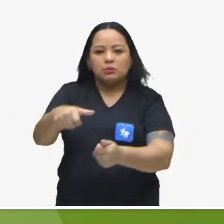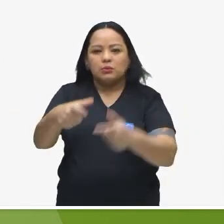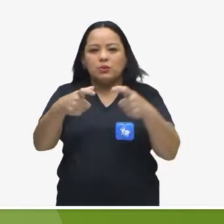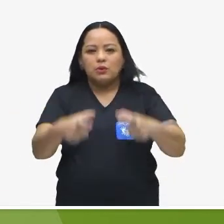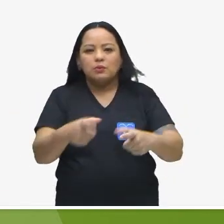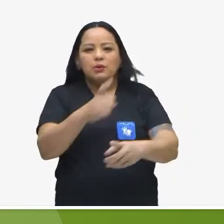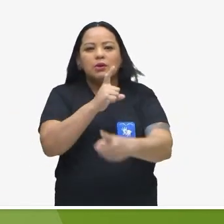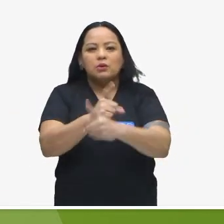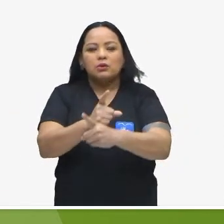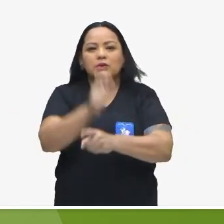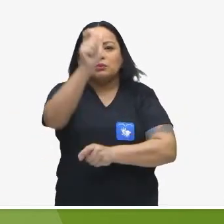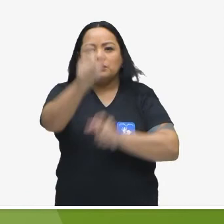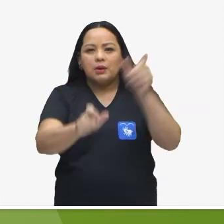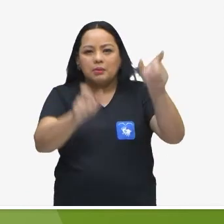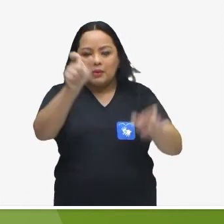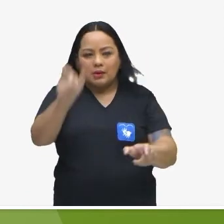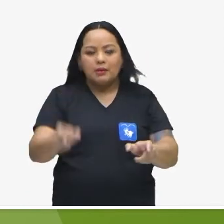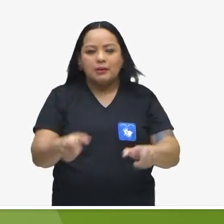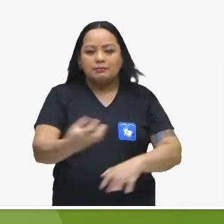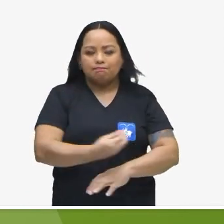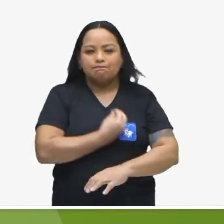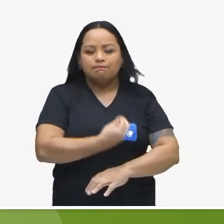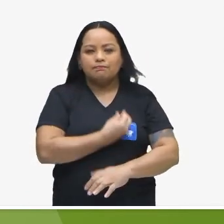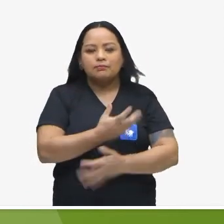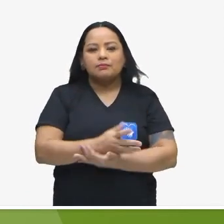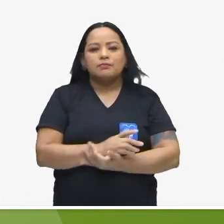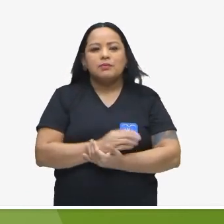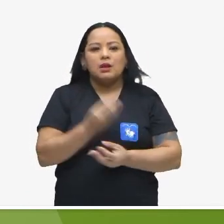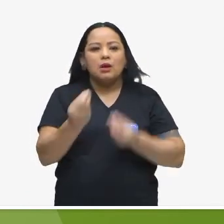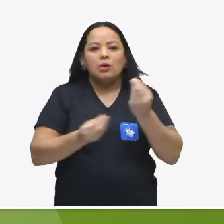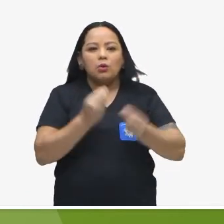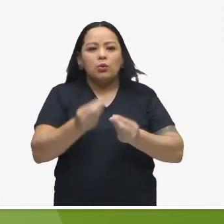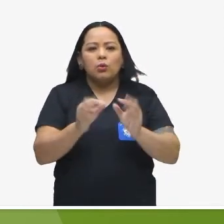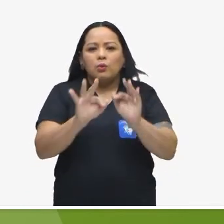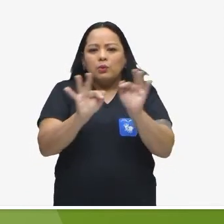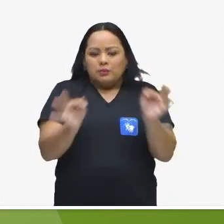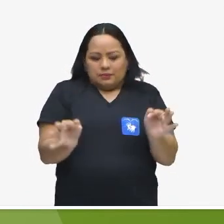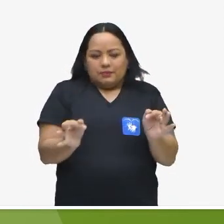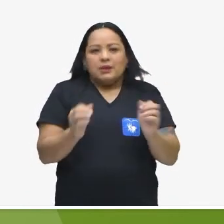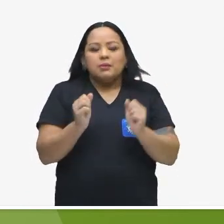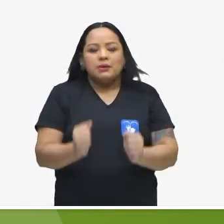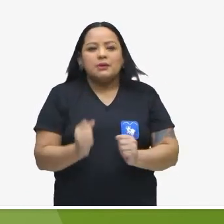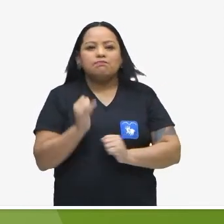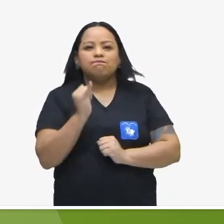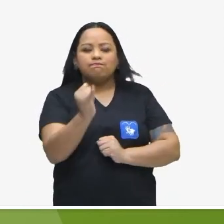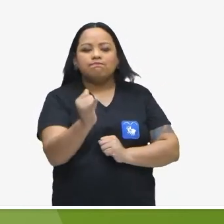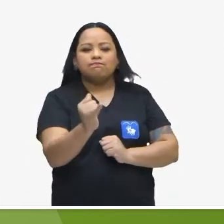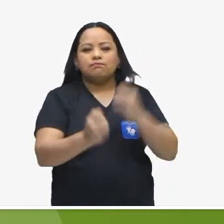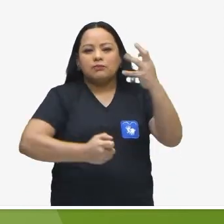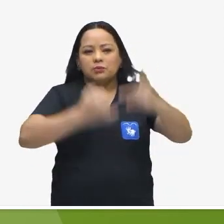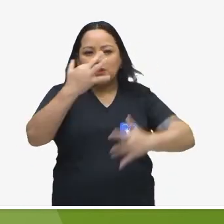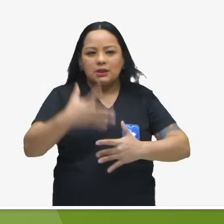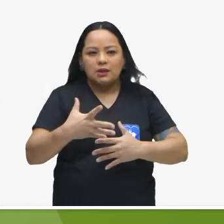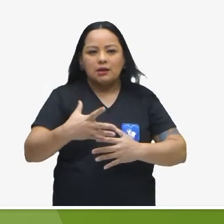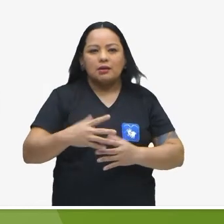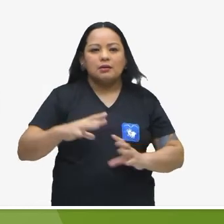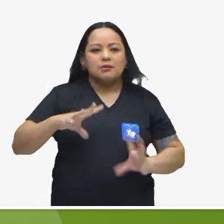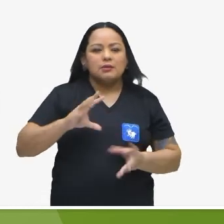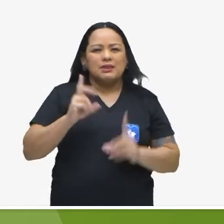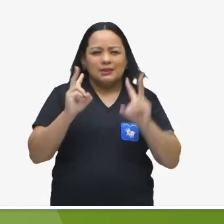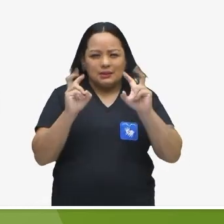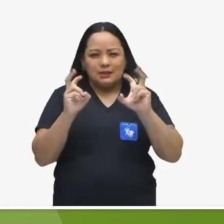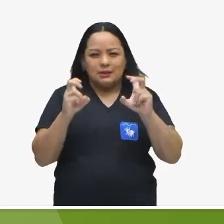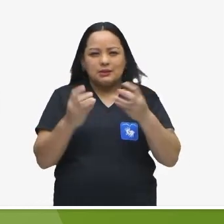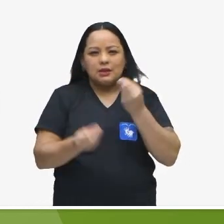encontramos os seres vivos, né? De uma maneira simplificada, Podemos dizer que a biosfera é